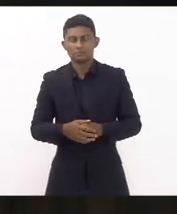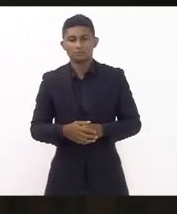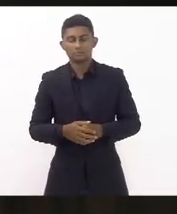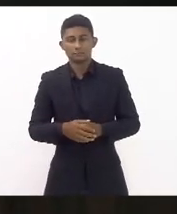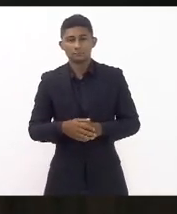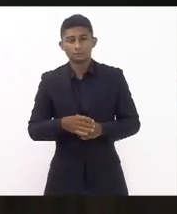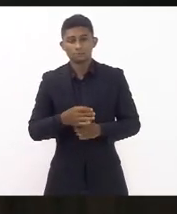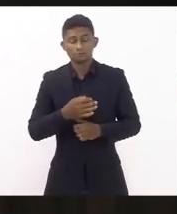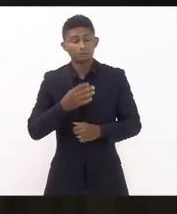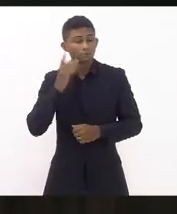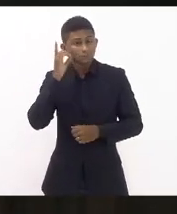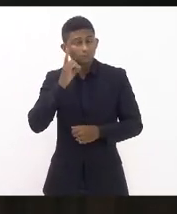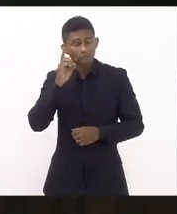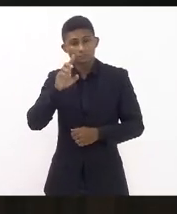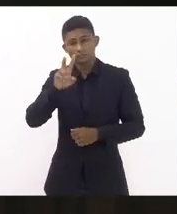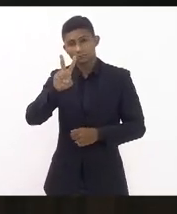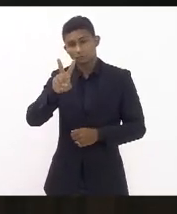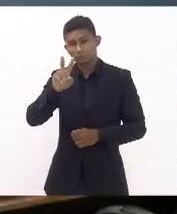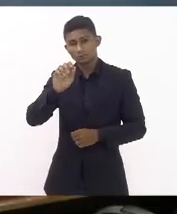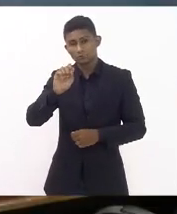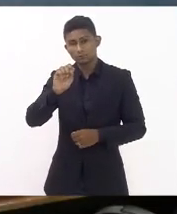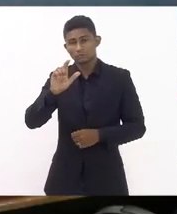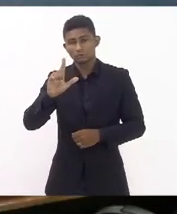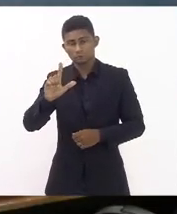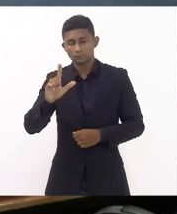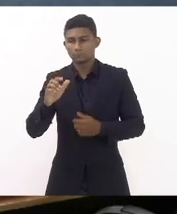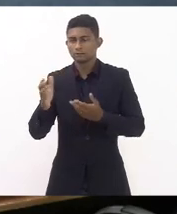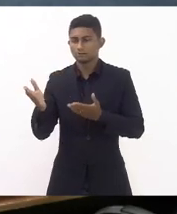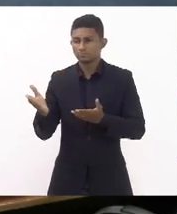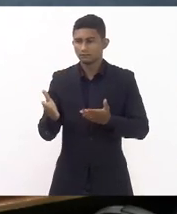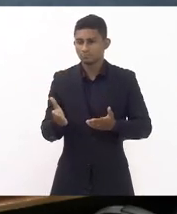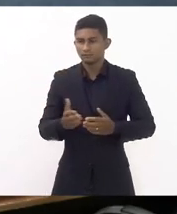Pesqueira, deputado Val Ceasa.